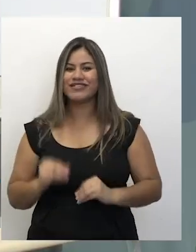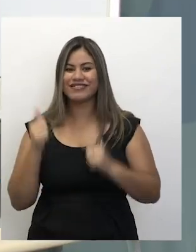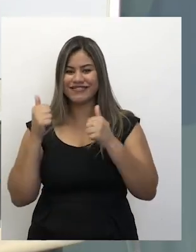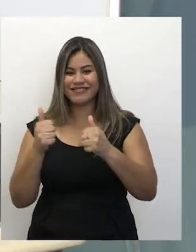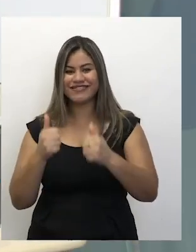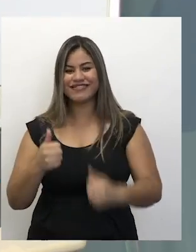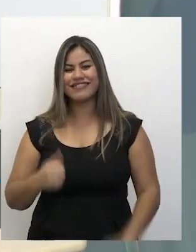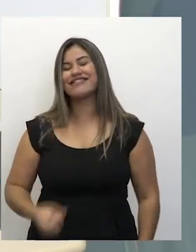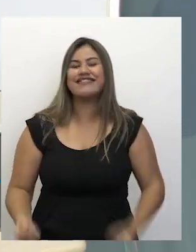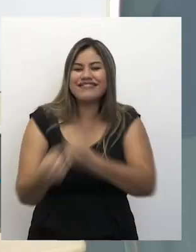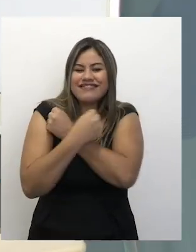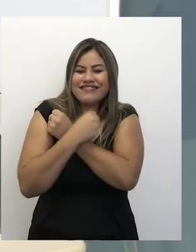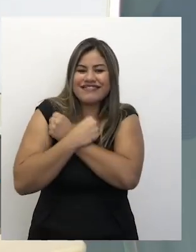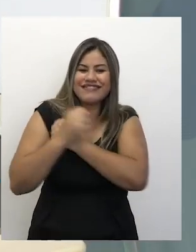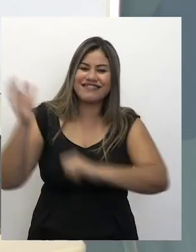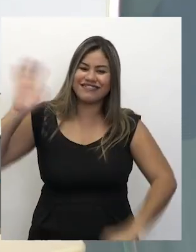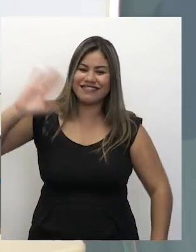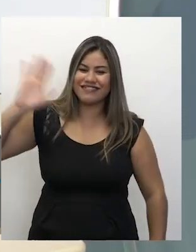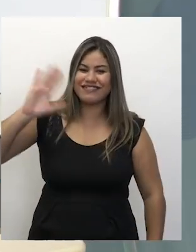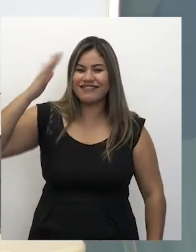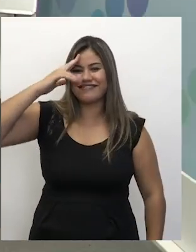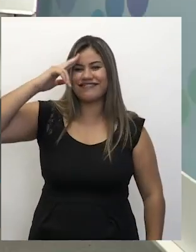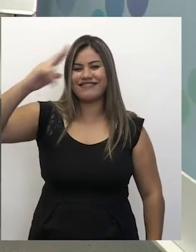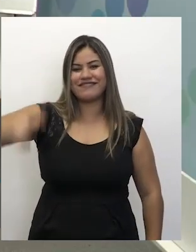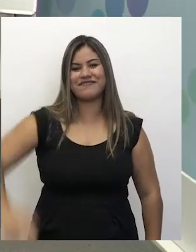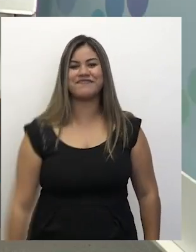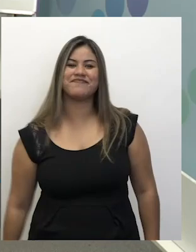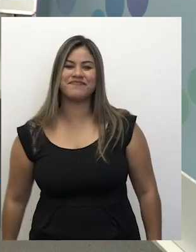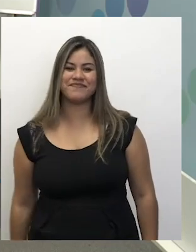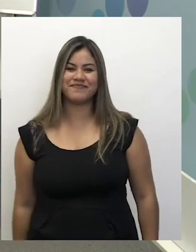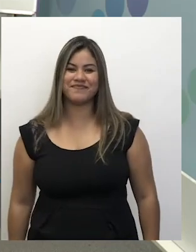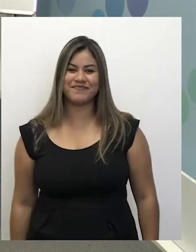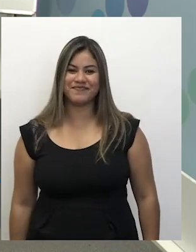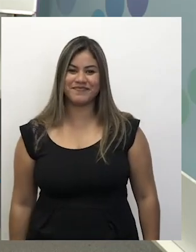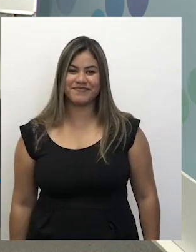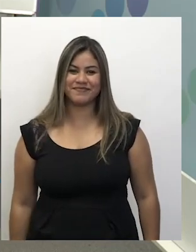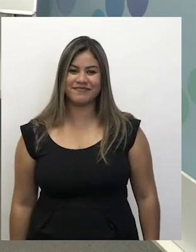relaxa tá bom gente o grande e tchau tchau valeu tchau